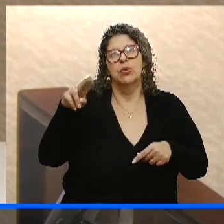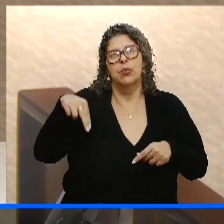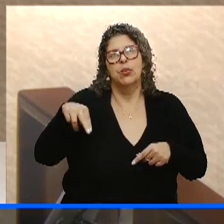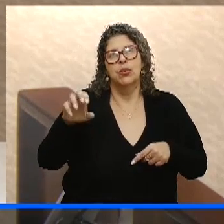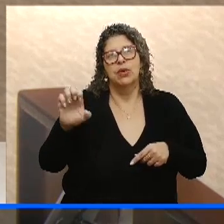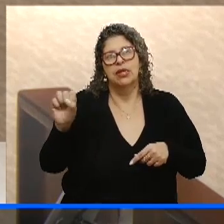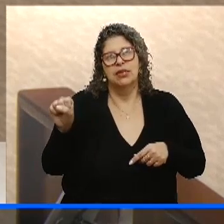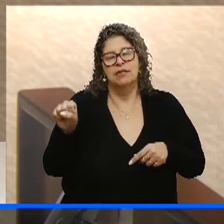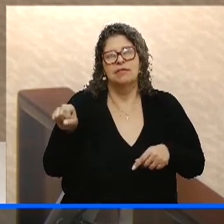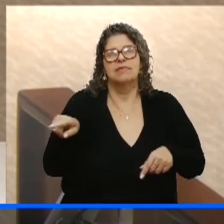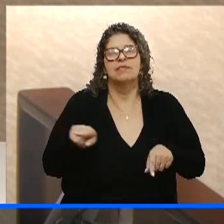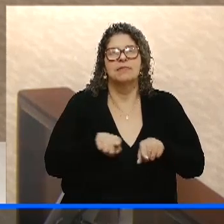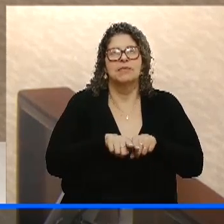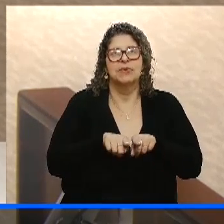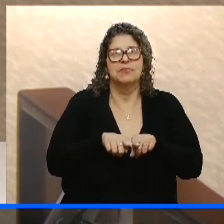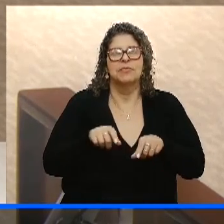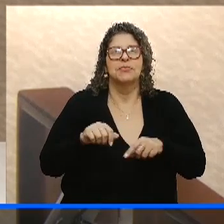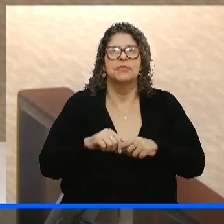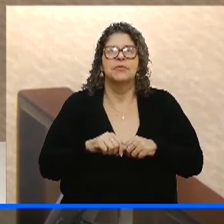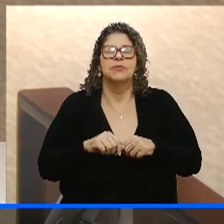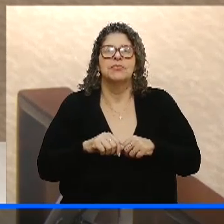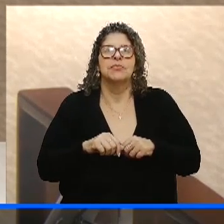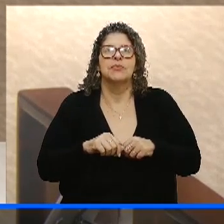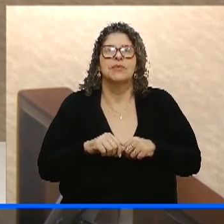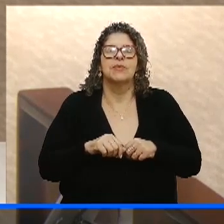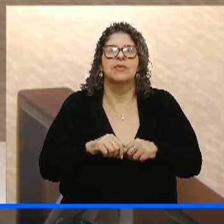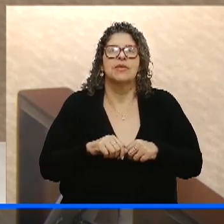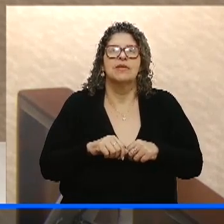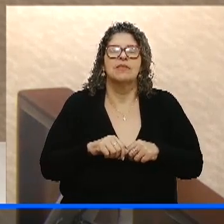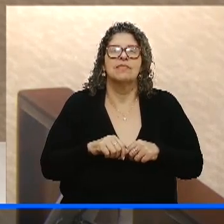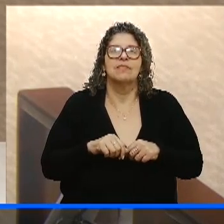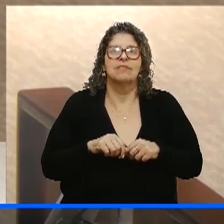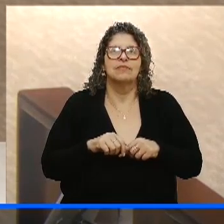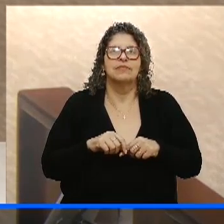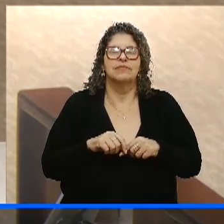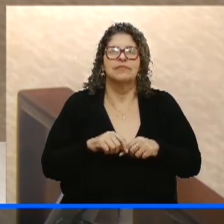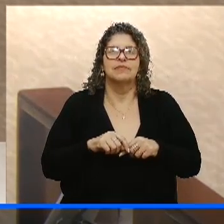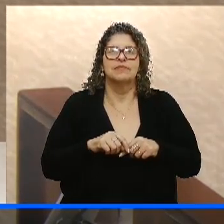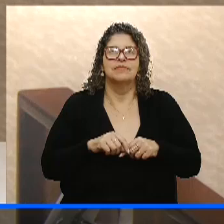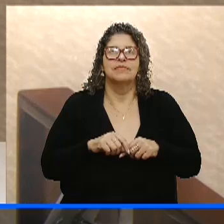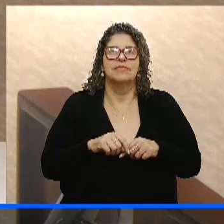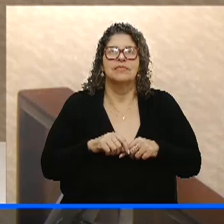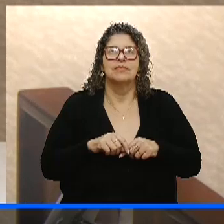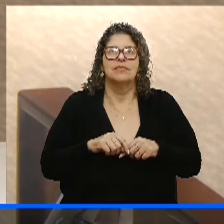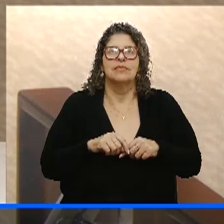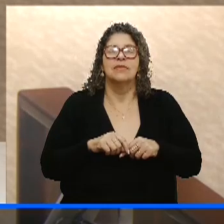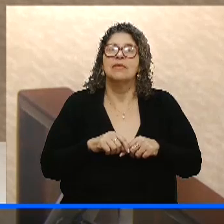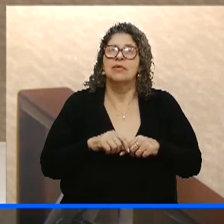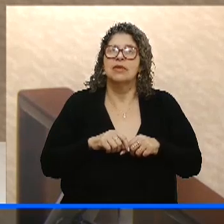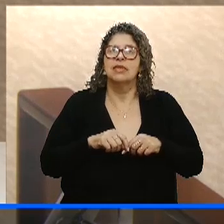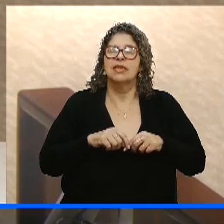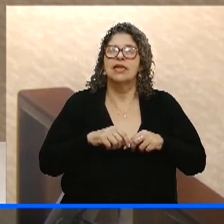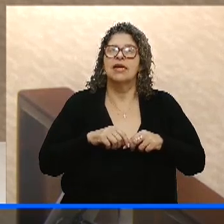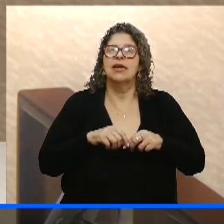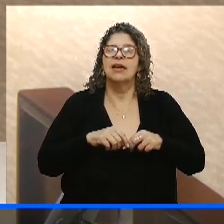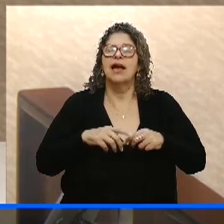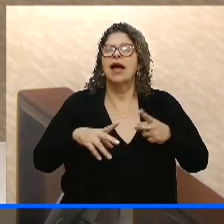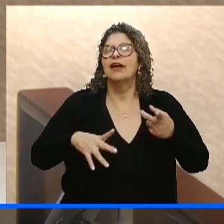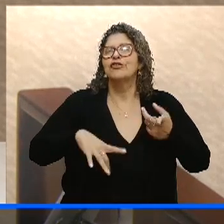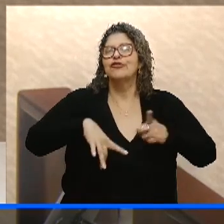com as nossas princesas da prefeita selmira fehrenbach atividade da zona sul e